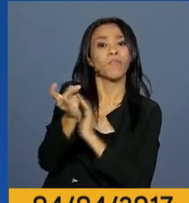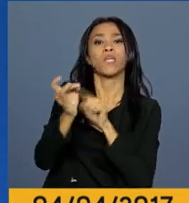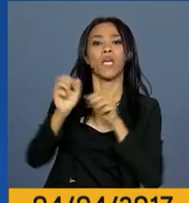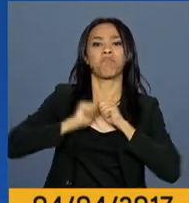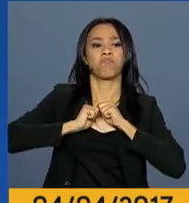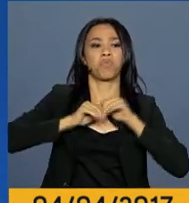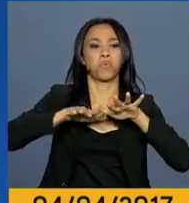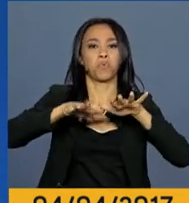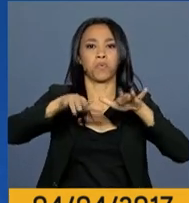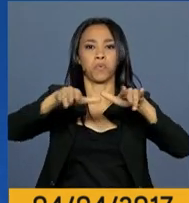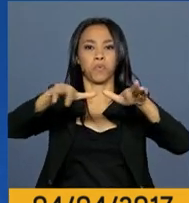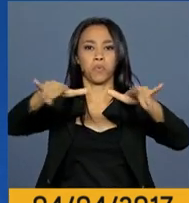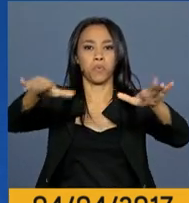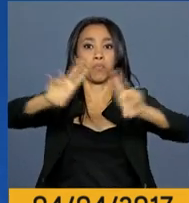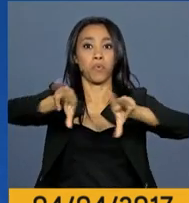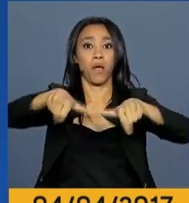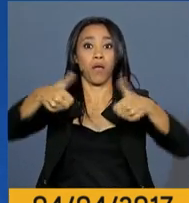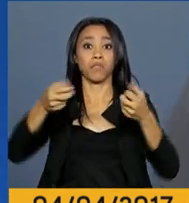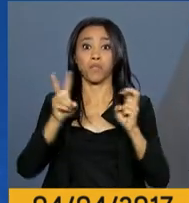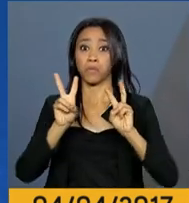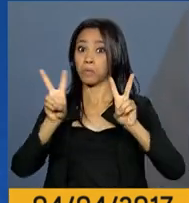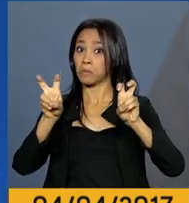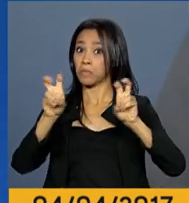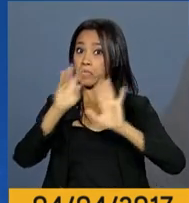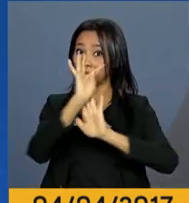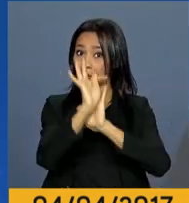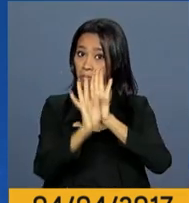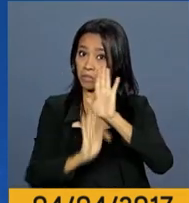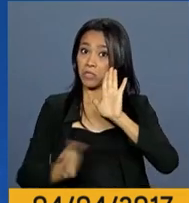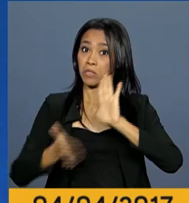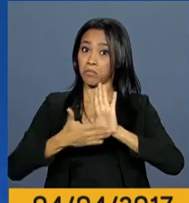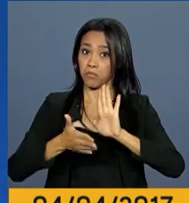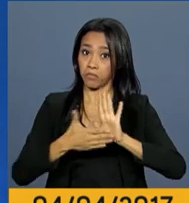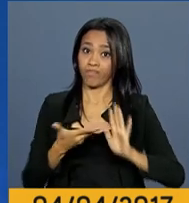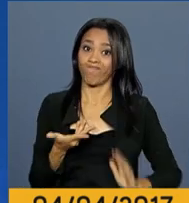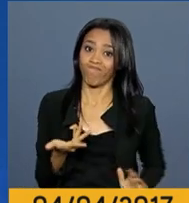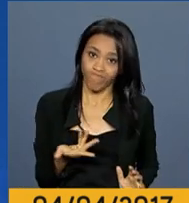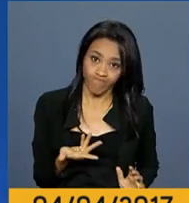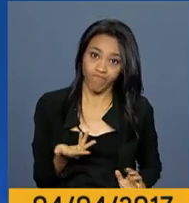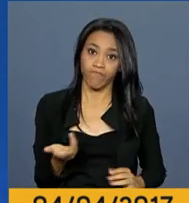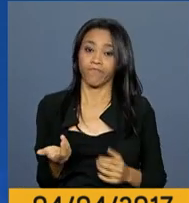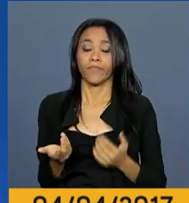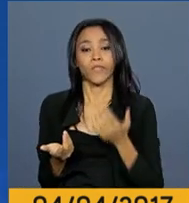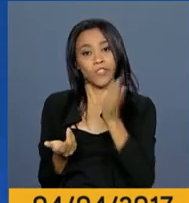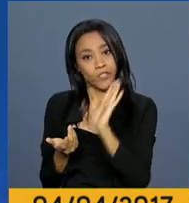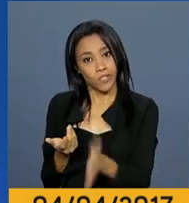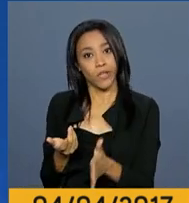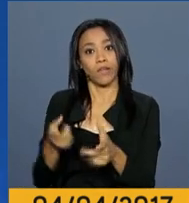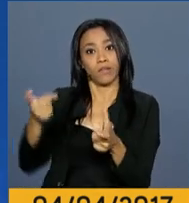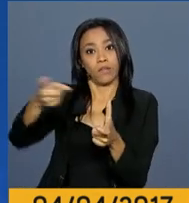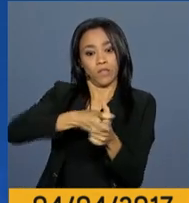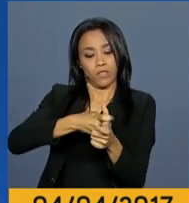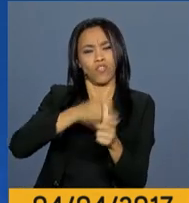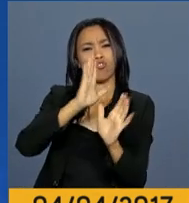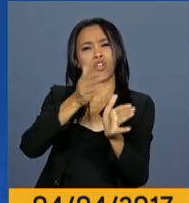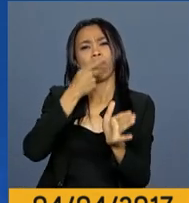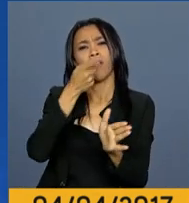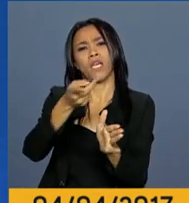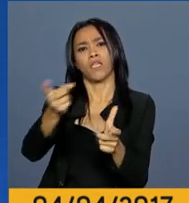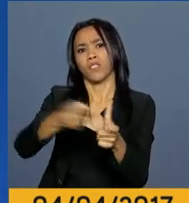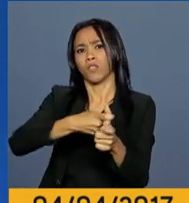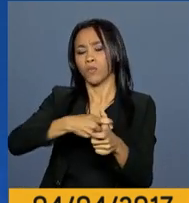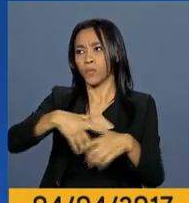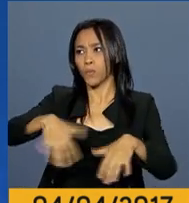em relação ao tema da reforma previdenciária, já que o déficit da Previdência, acabei de dizer, é